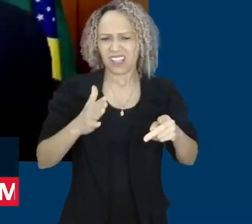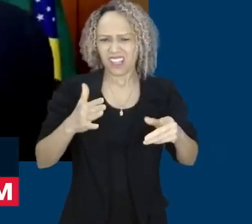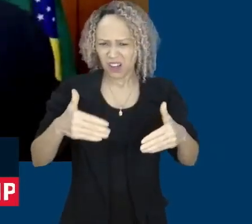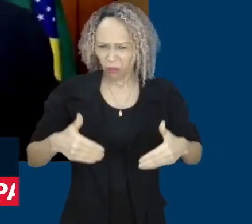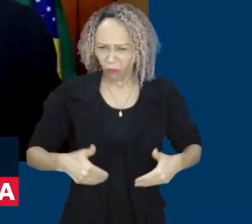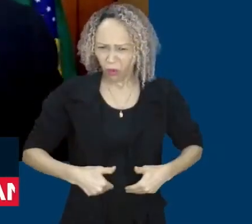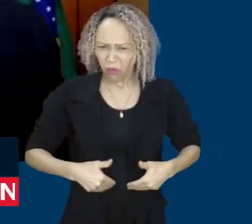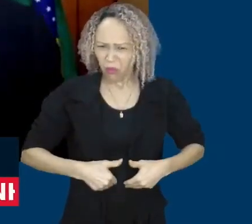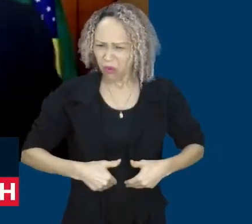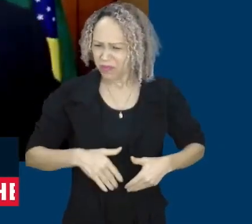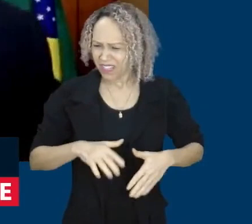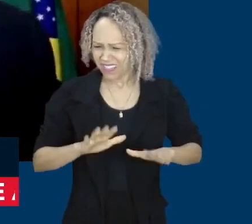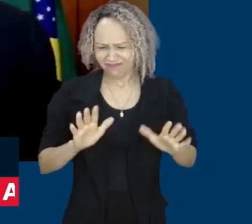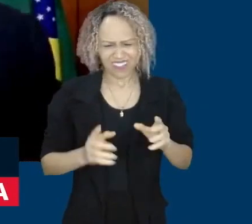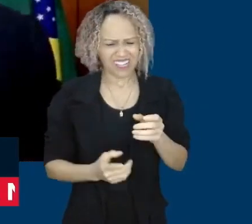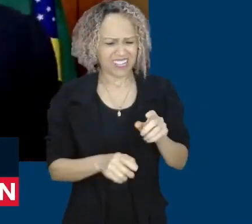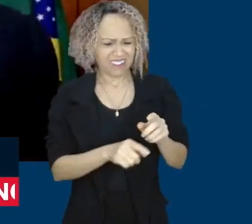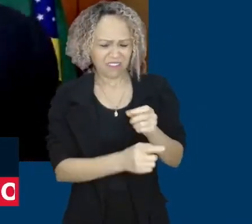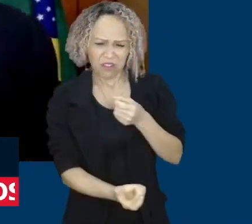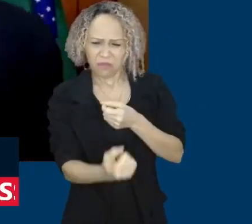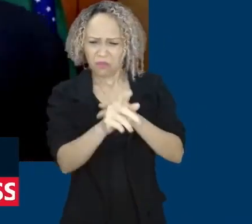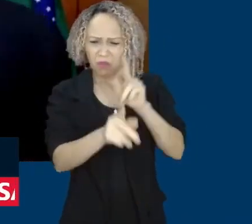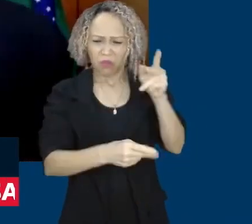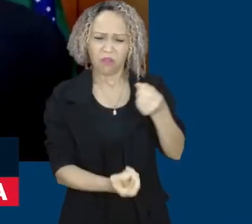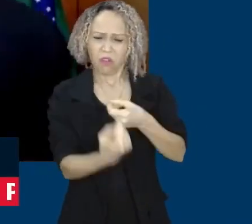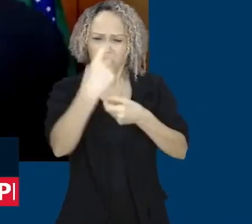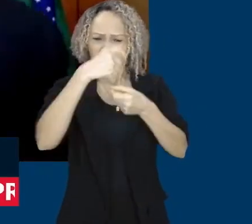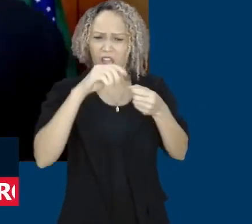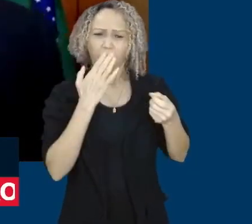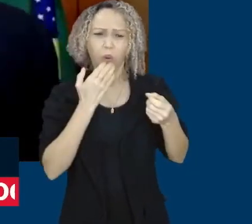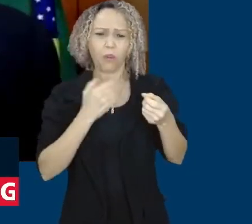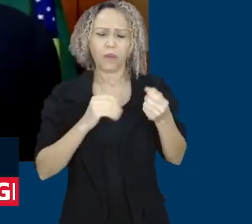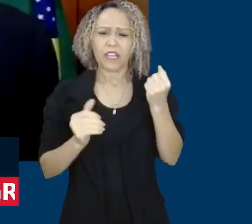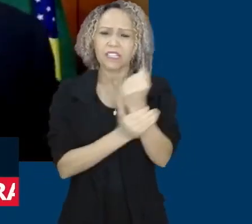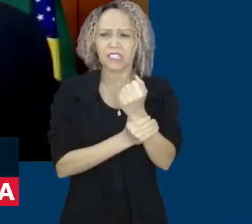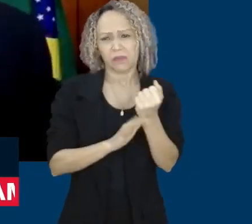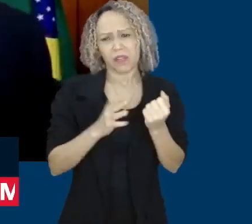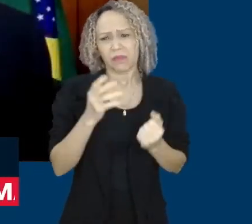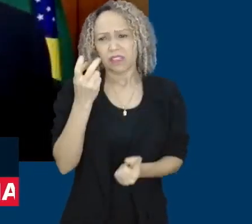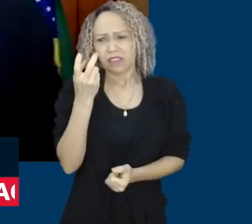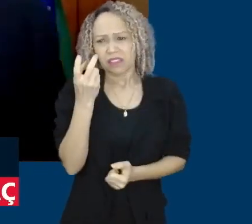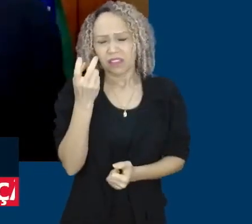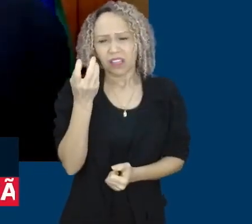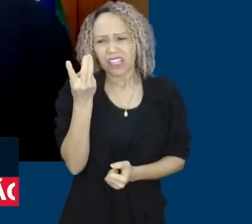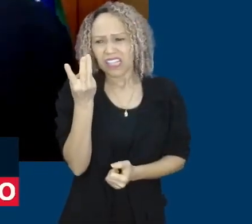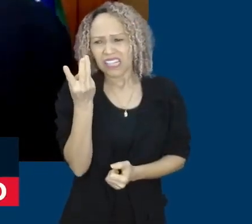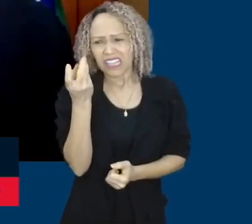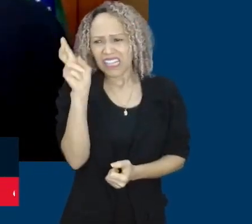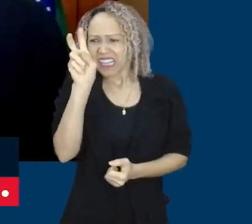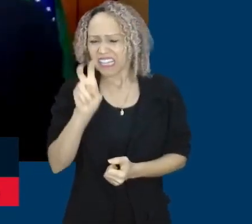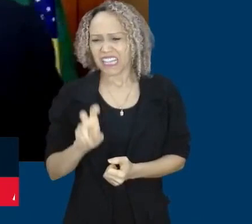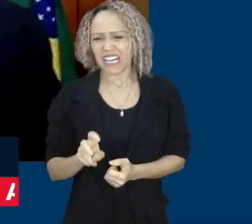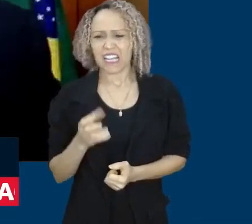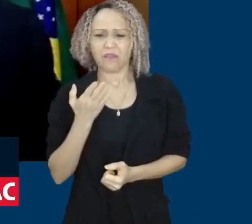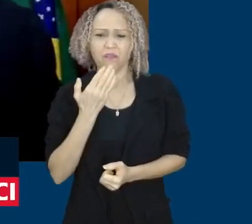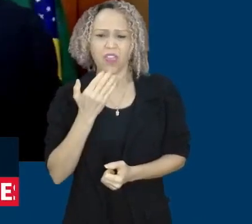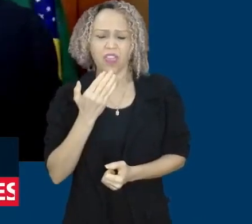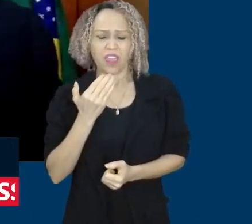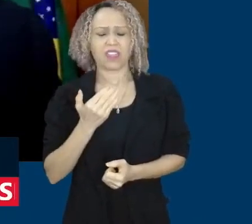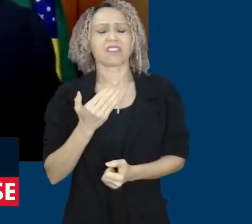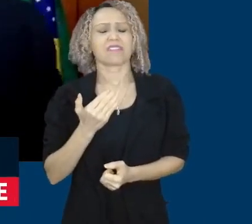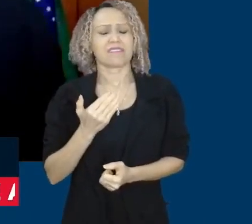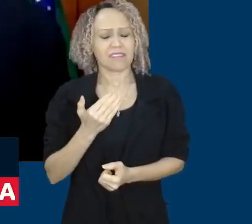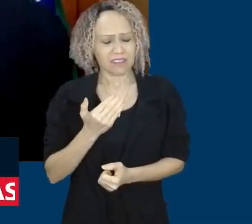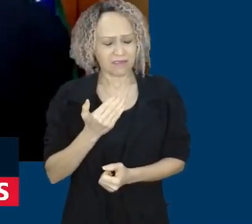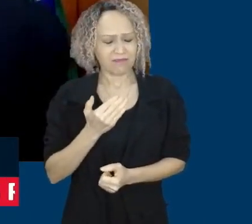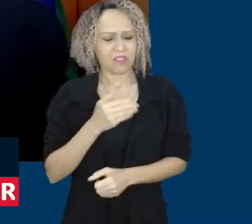da fome, né? Garantir uma boa alimentação, três alimentações por dia para nossa gente, não deixar nenhuma criança dormir com fome,